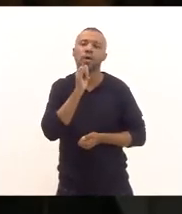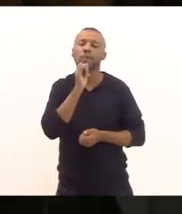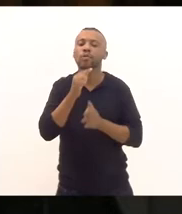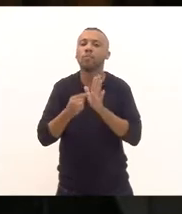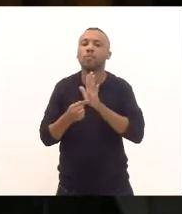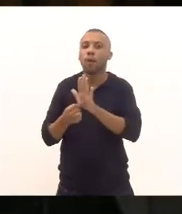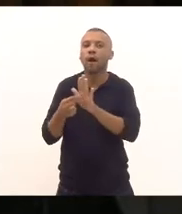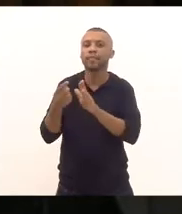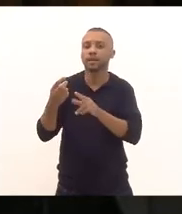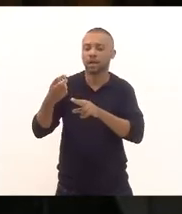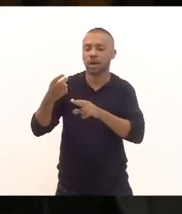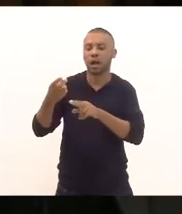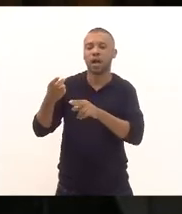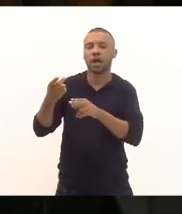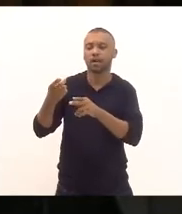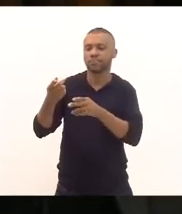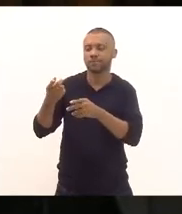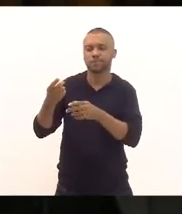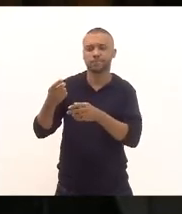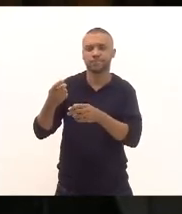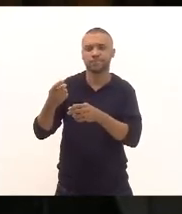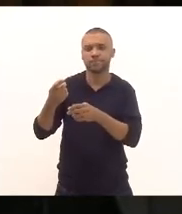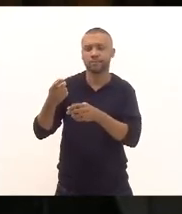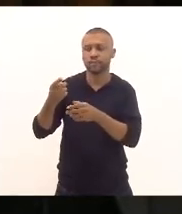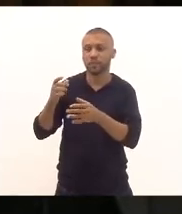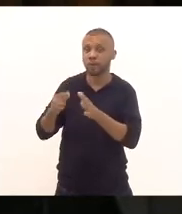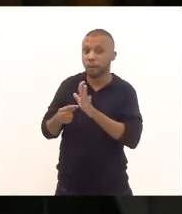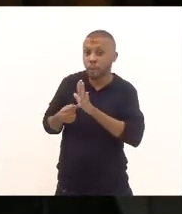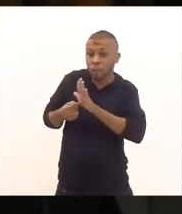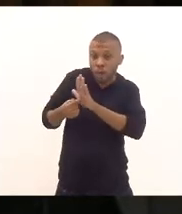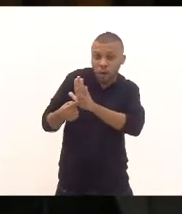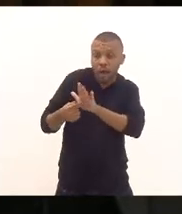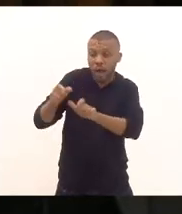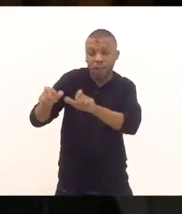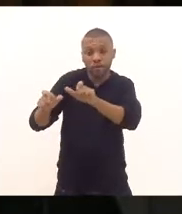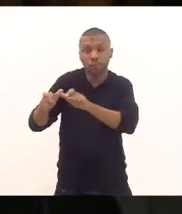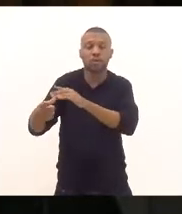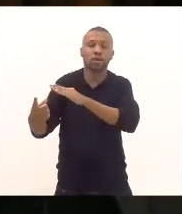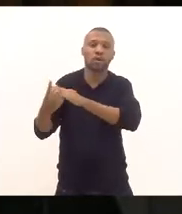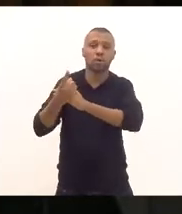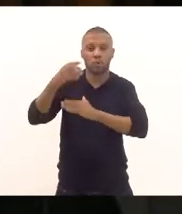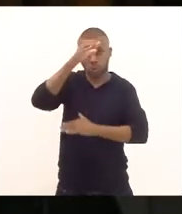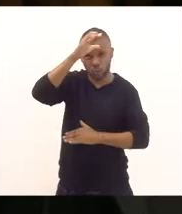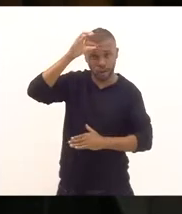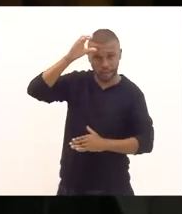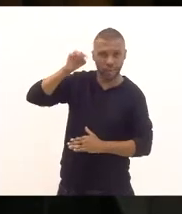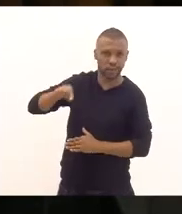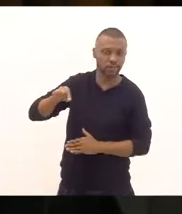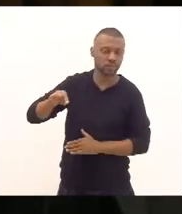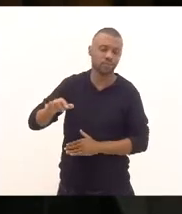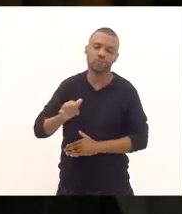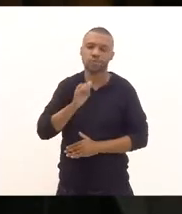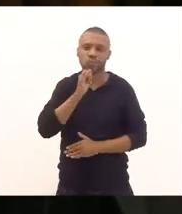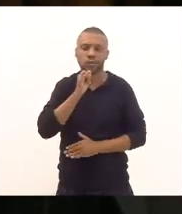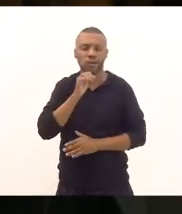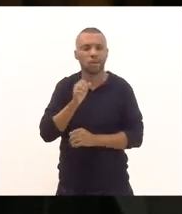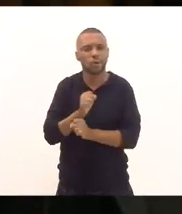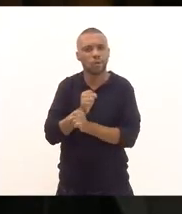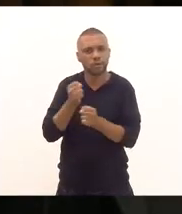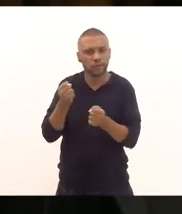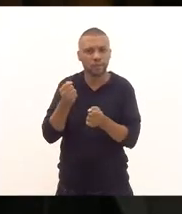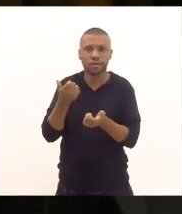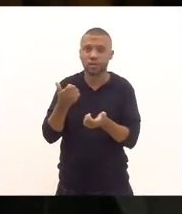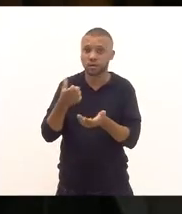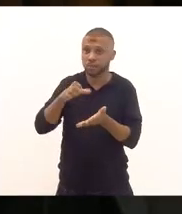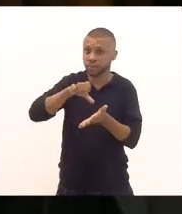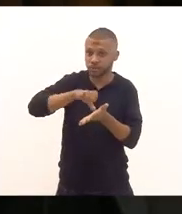assento na agência reguladora dos consumidores inacreditável uma agência reguladora não ter